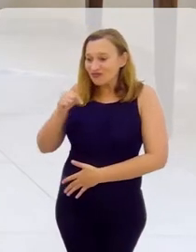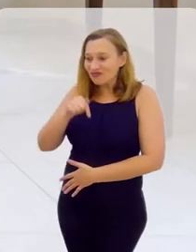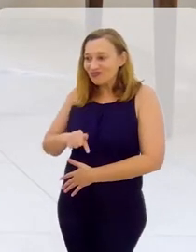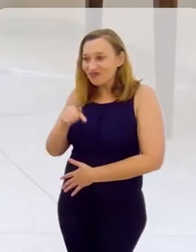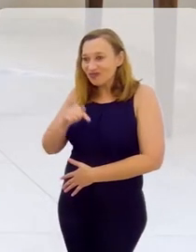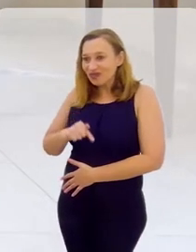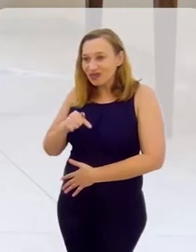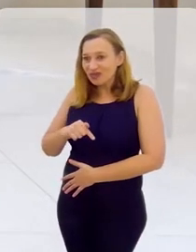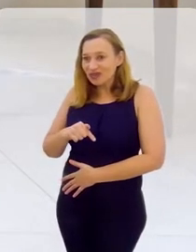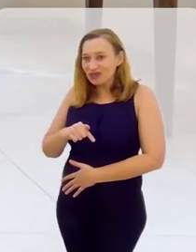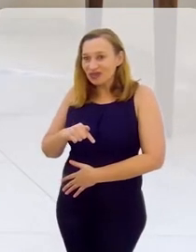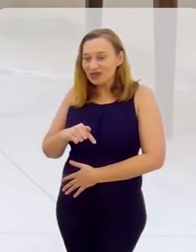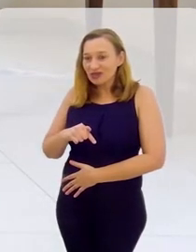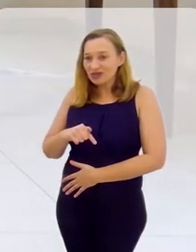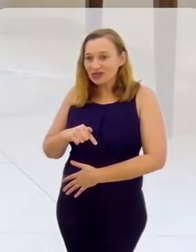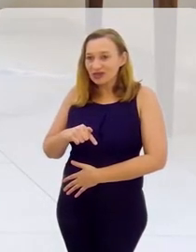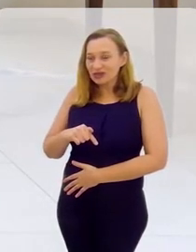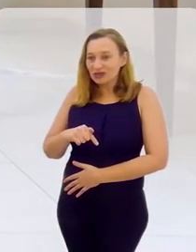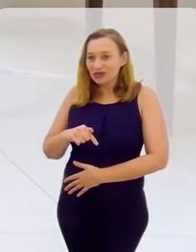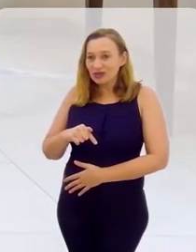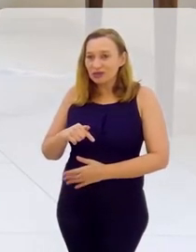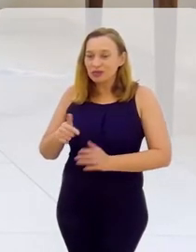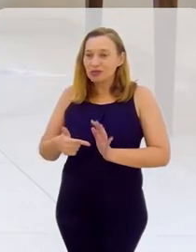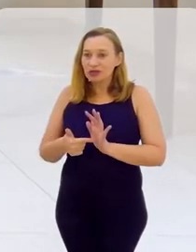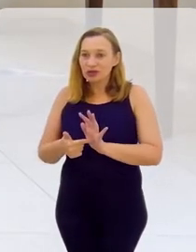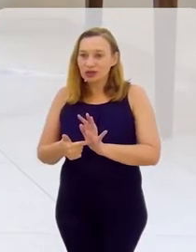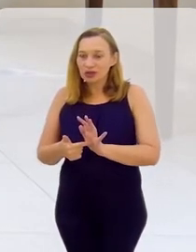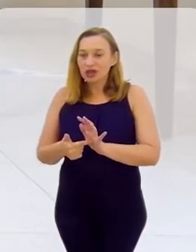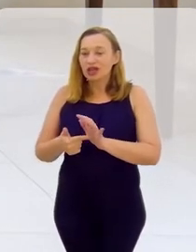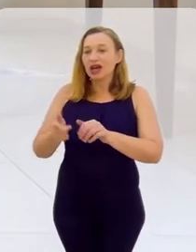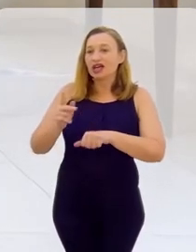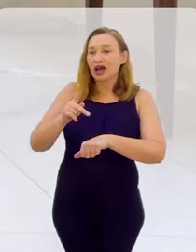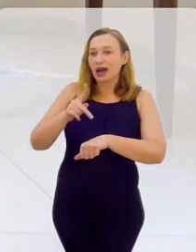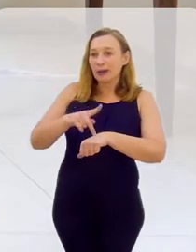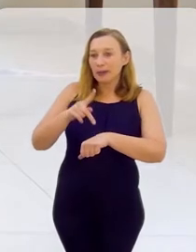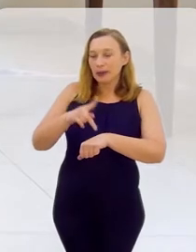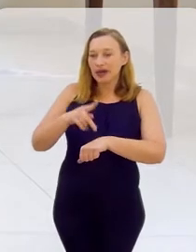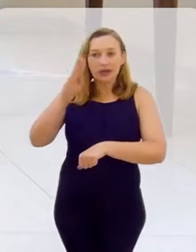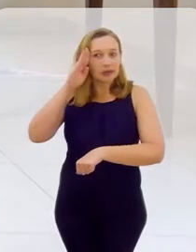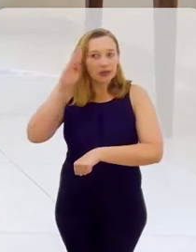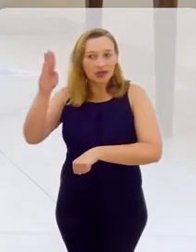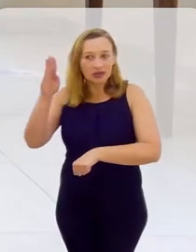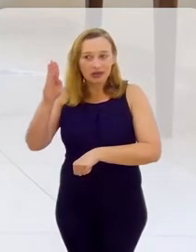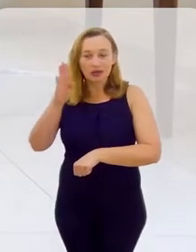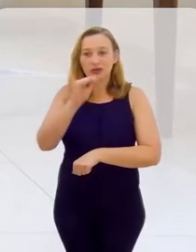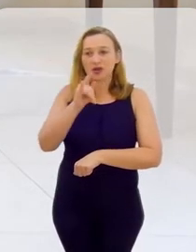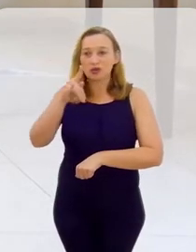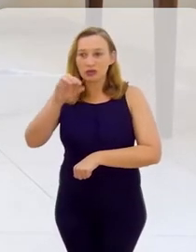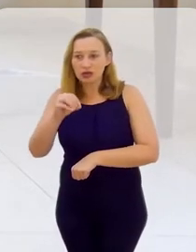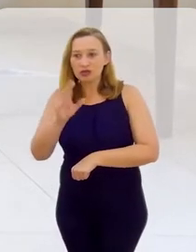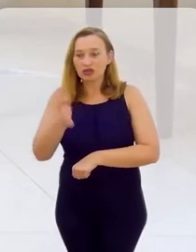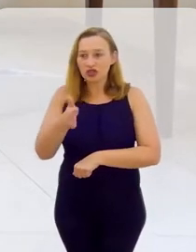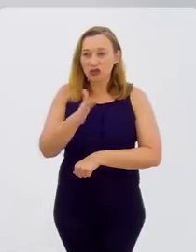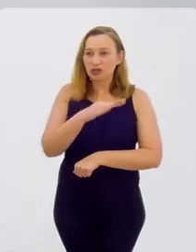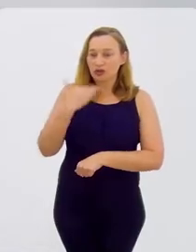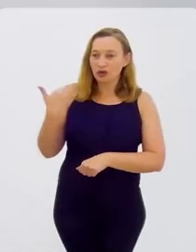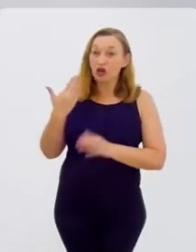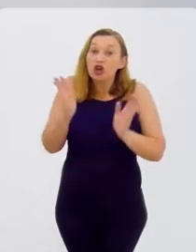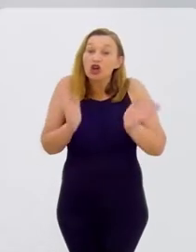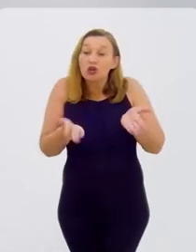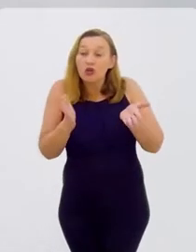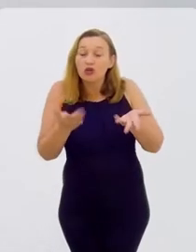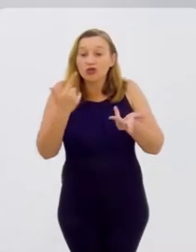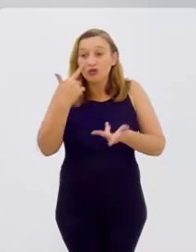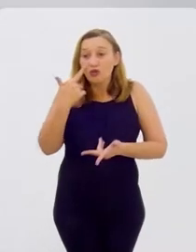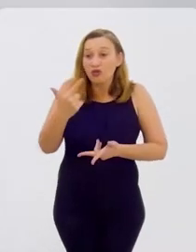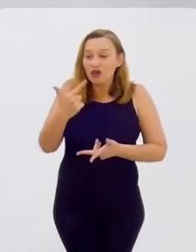aqui. Quando foi colocada a pedra fundamental, trazida pelo Bispo Aquiline, que já não está mais conosco. E hoje, quando